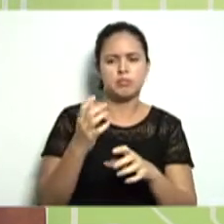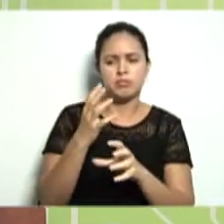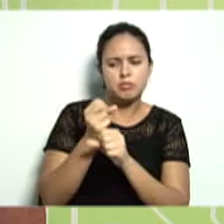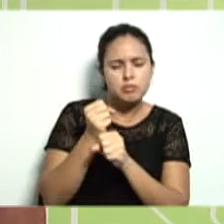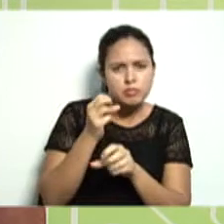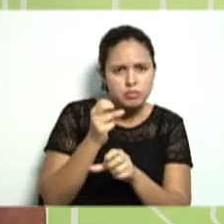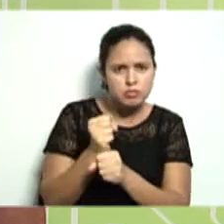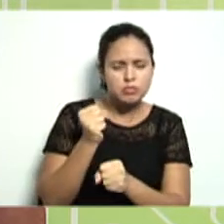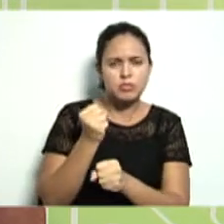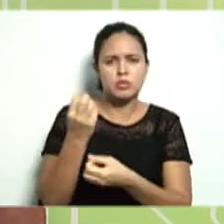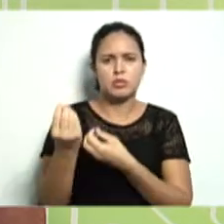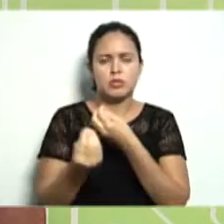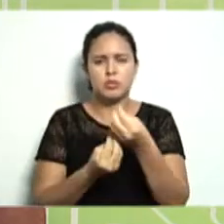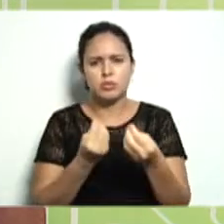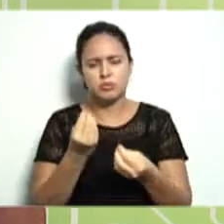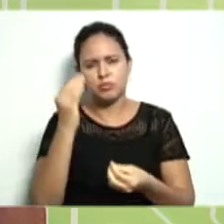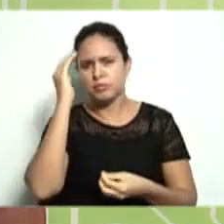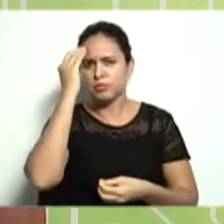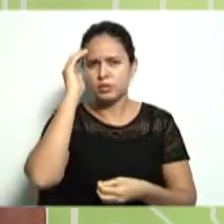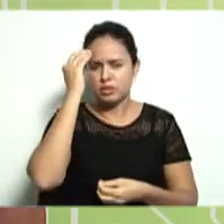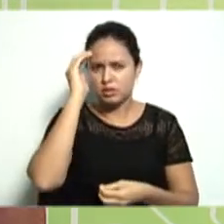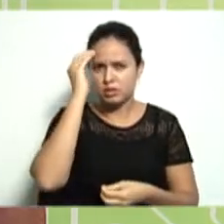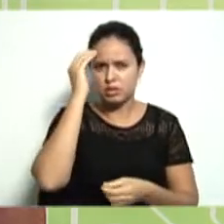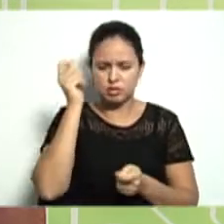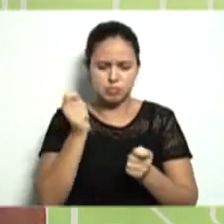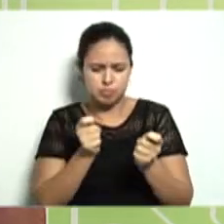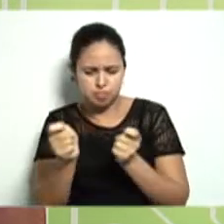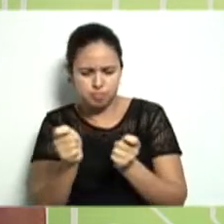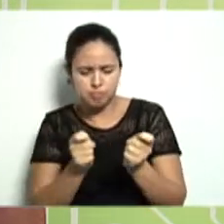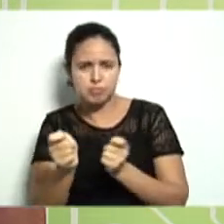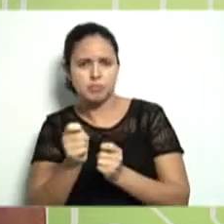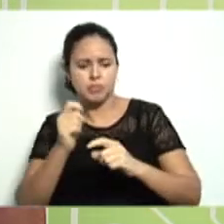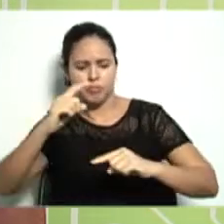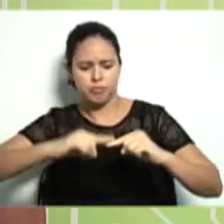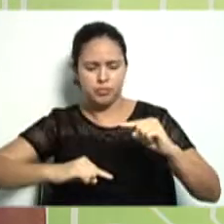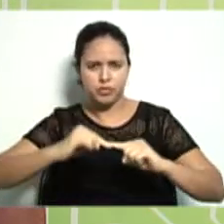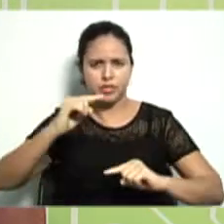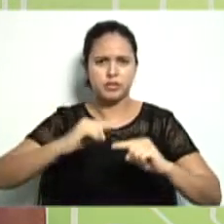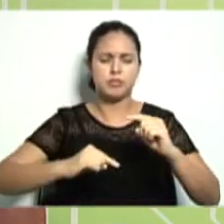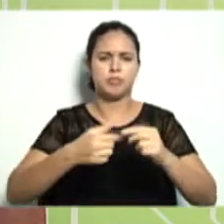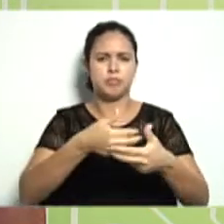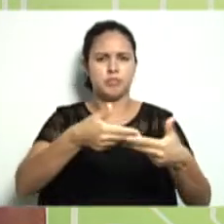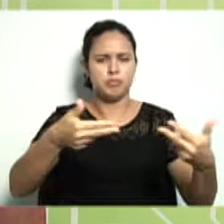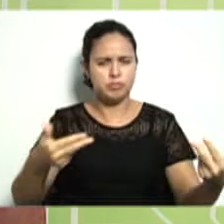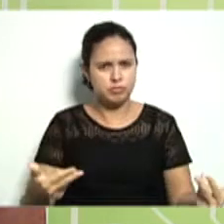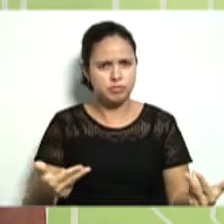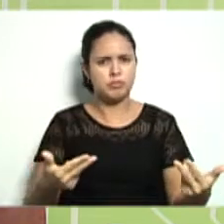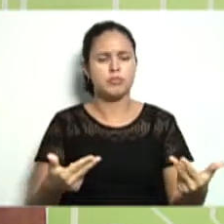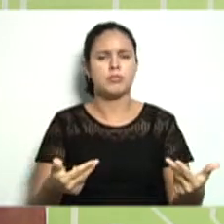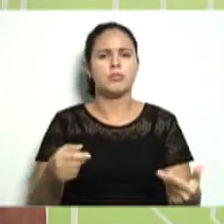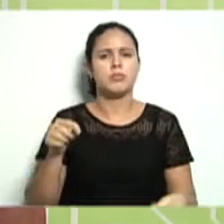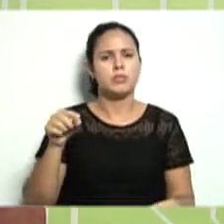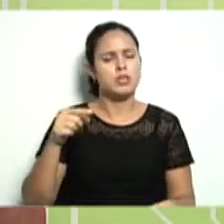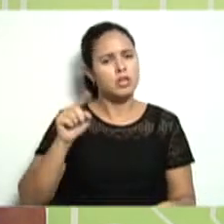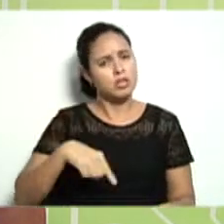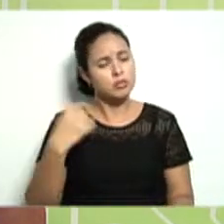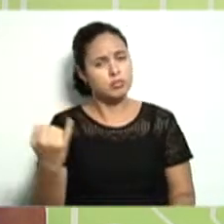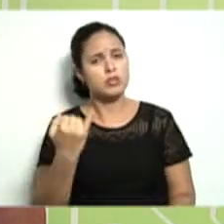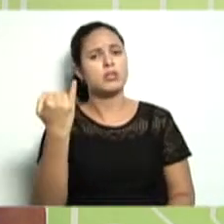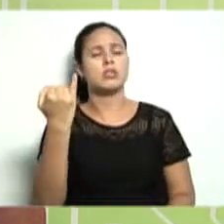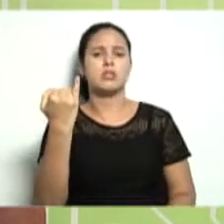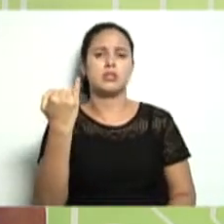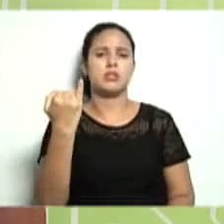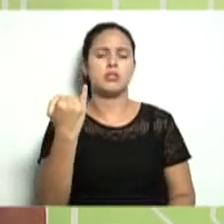marketing, noções de controles, de ferramentas de controle aí do fluxo, que são